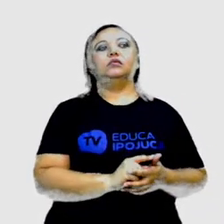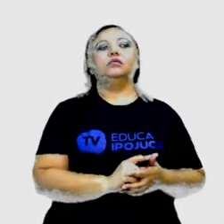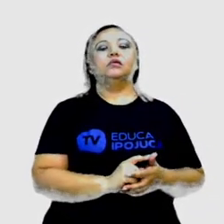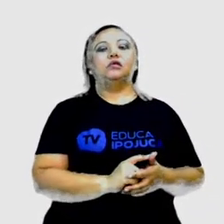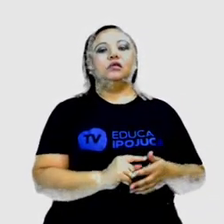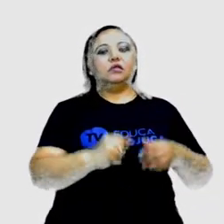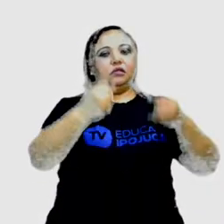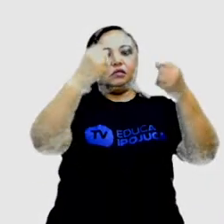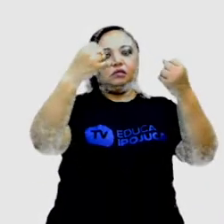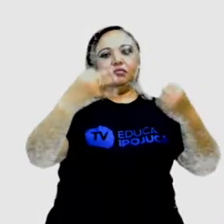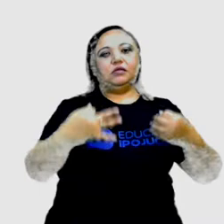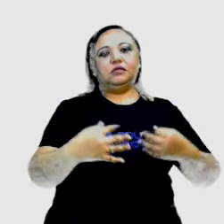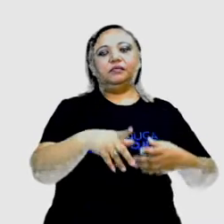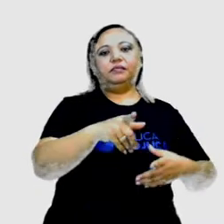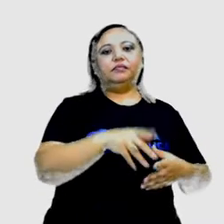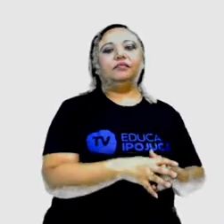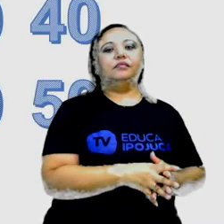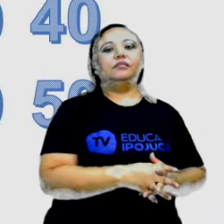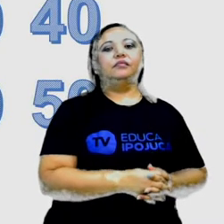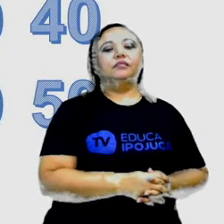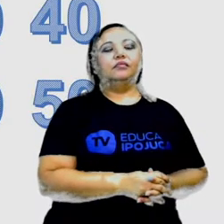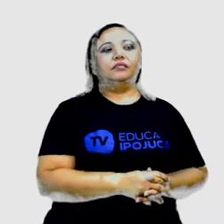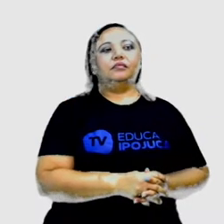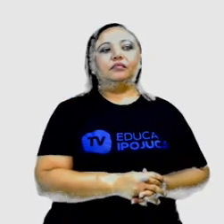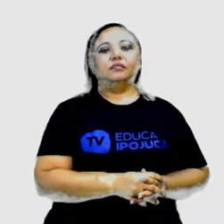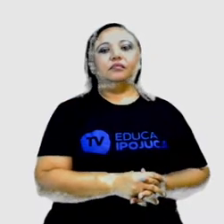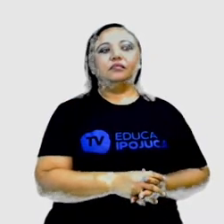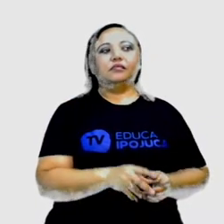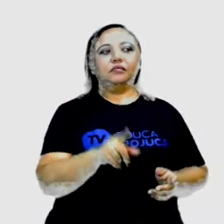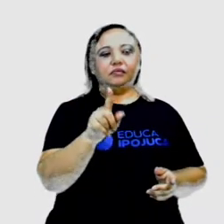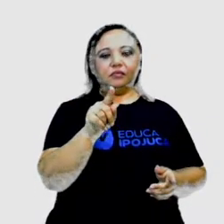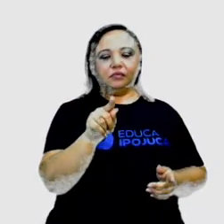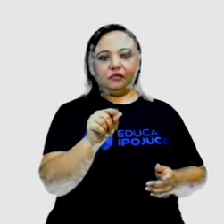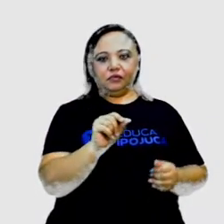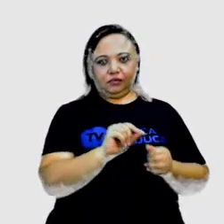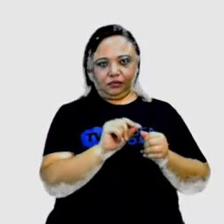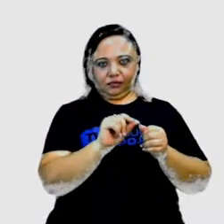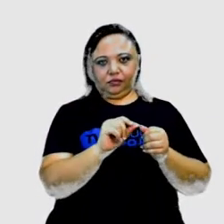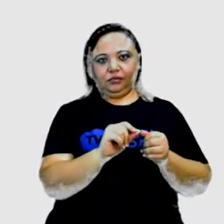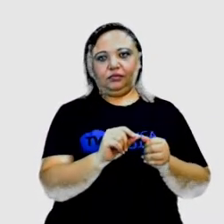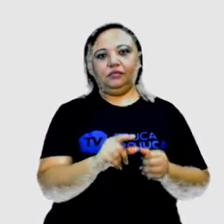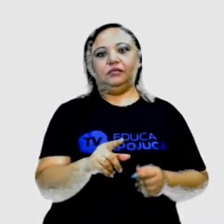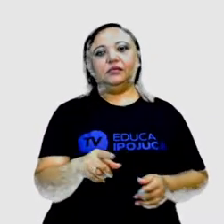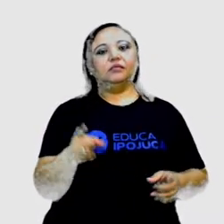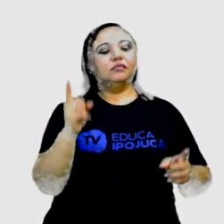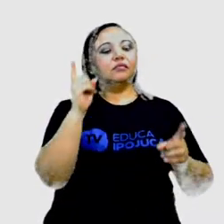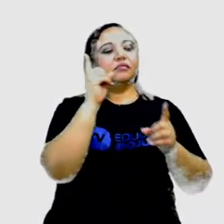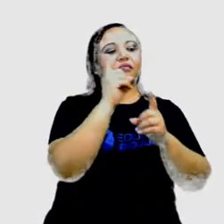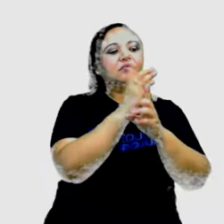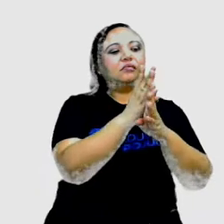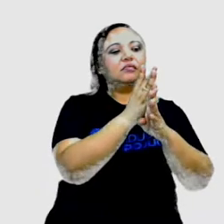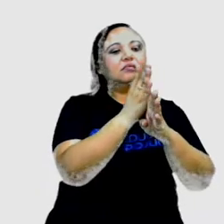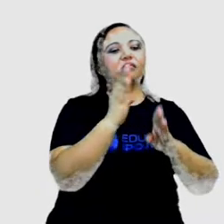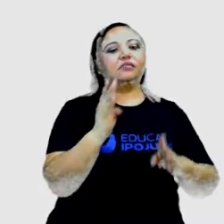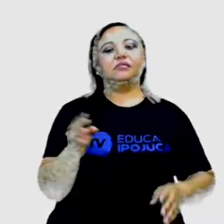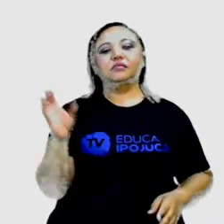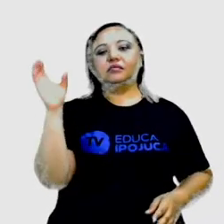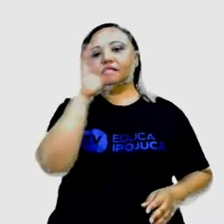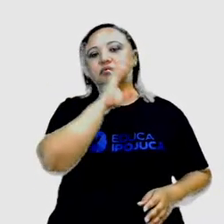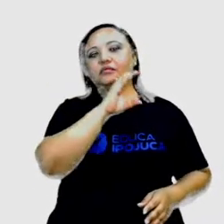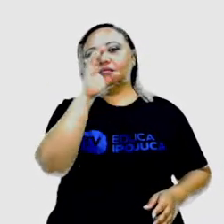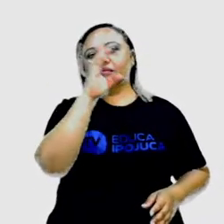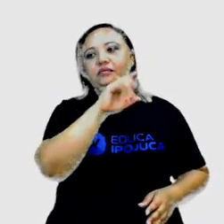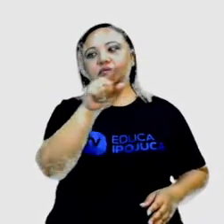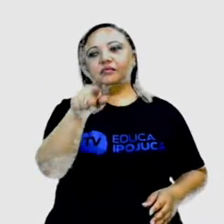uma informaçãozinha no final, não perde não. Nós vamos fazer o seguinte: vamos descobrir de uma forma bem